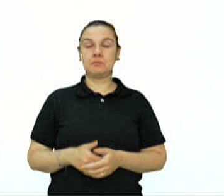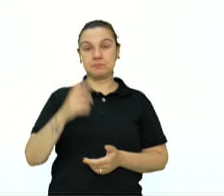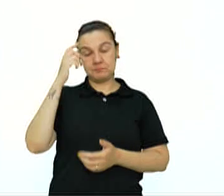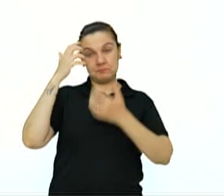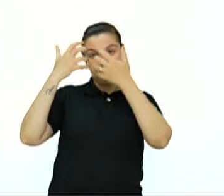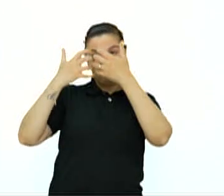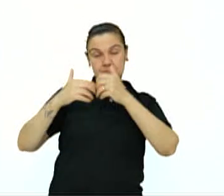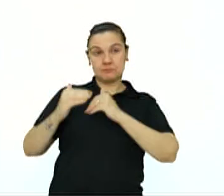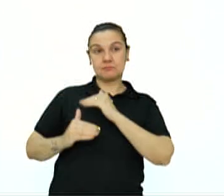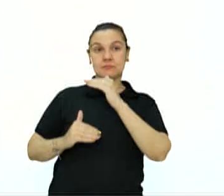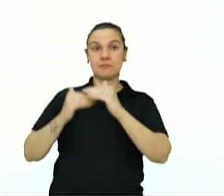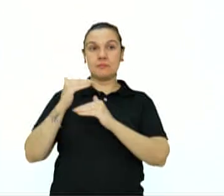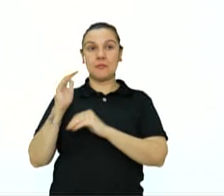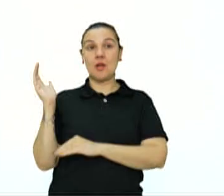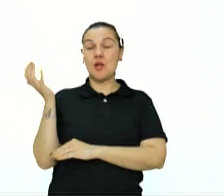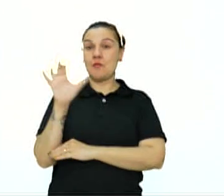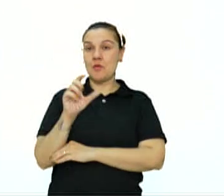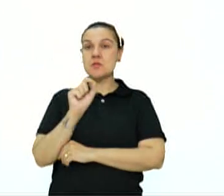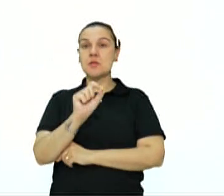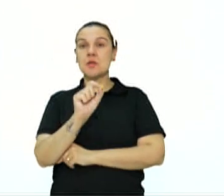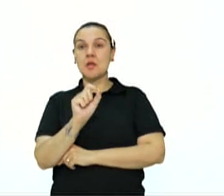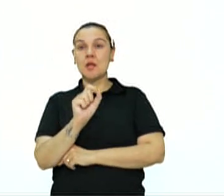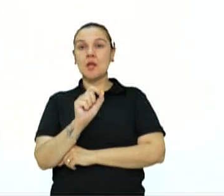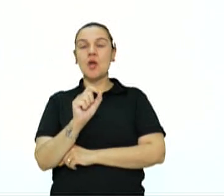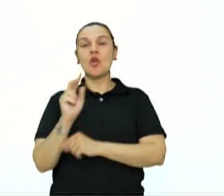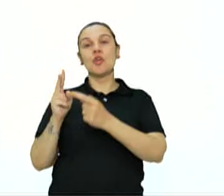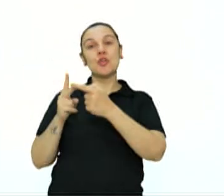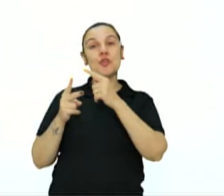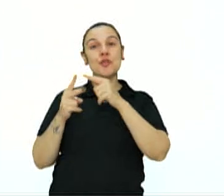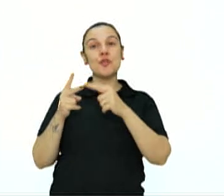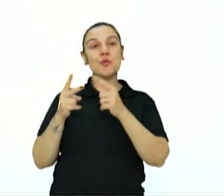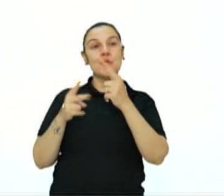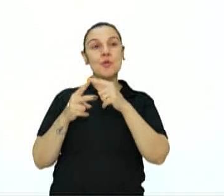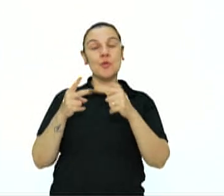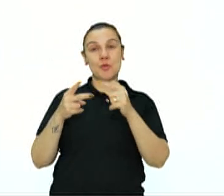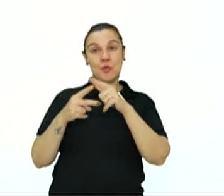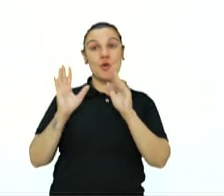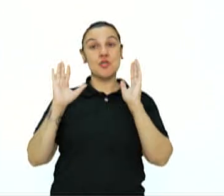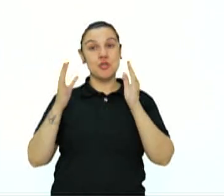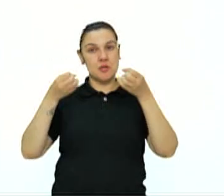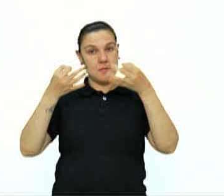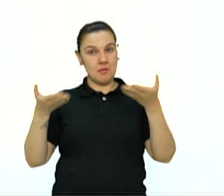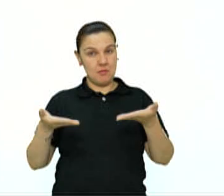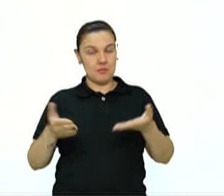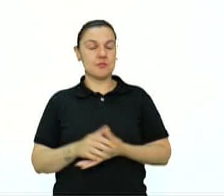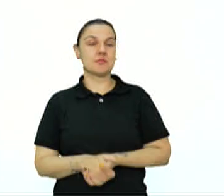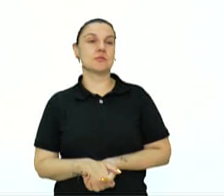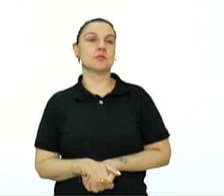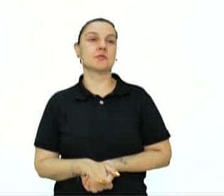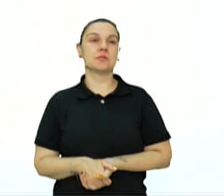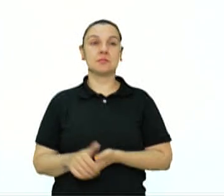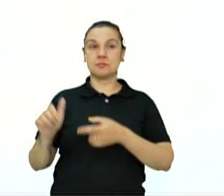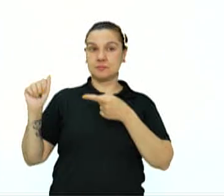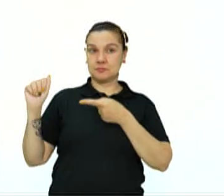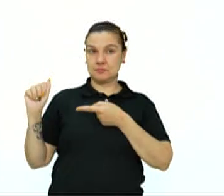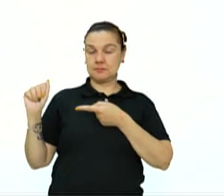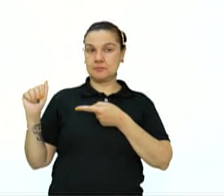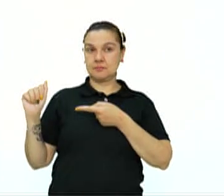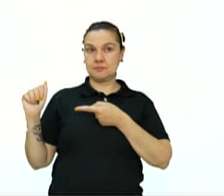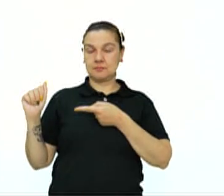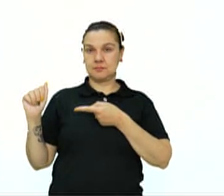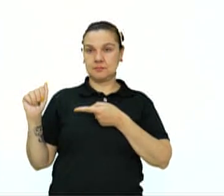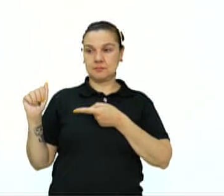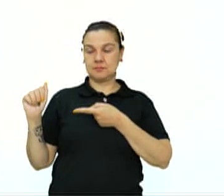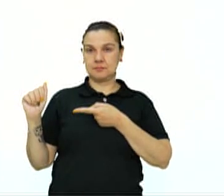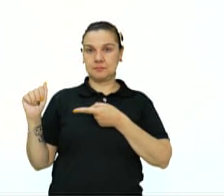pensamento evolutivo é influenciado pelas obras de quais importantes naturalistas? Falei deles bastante. Alternativa é A, foi